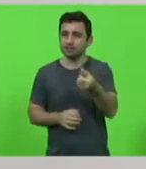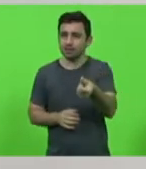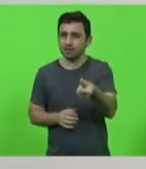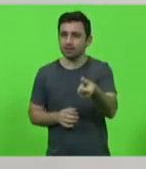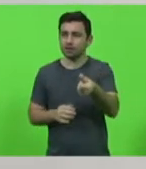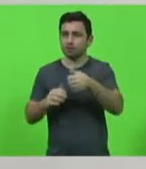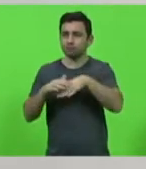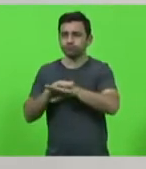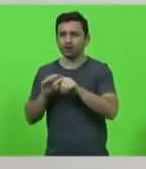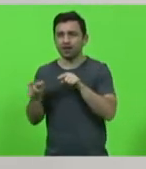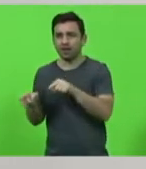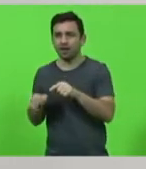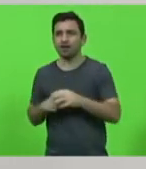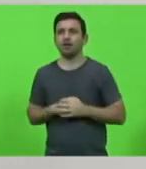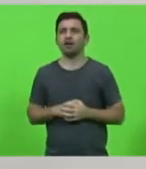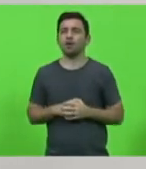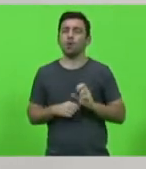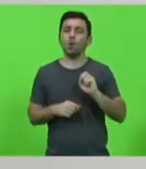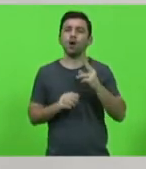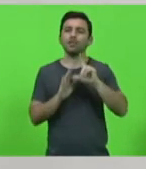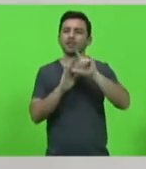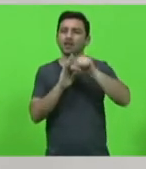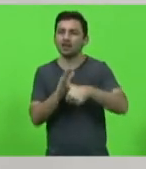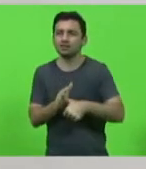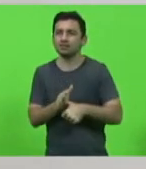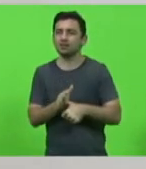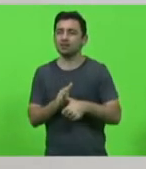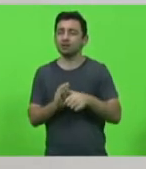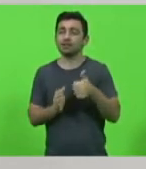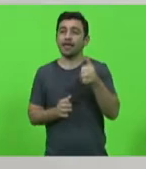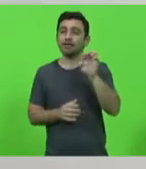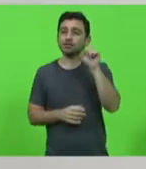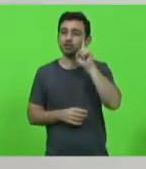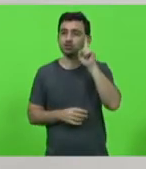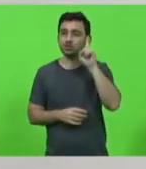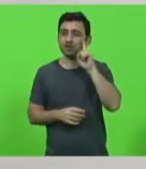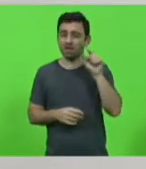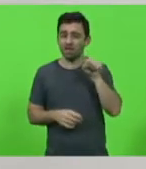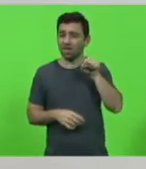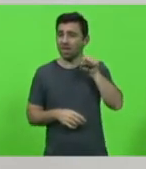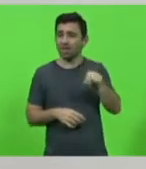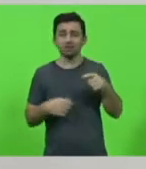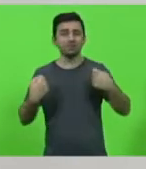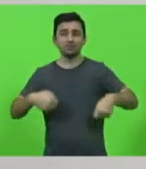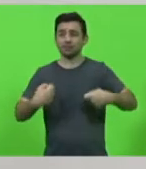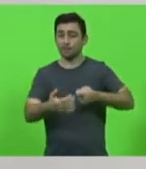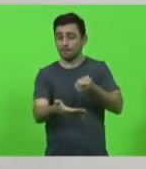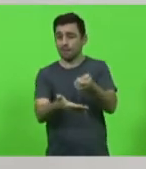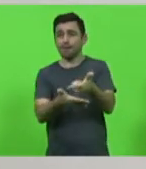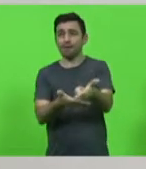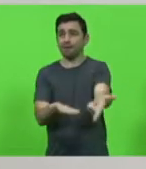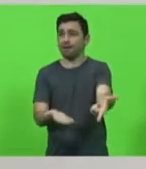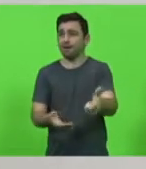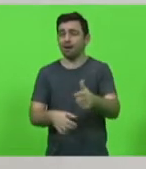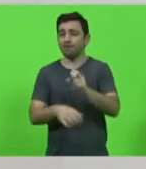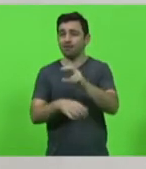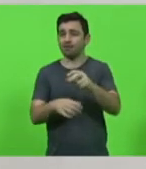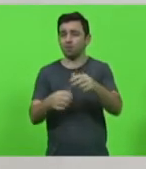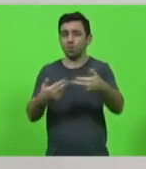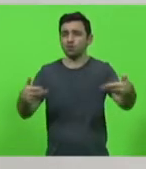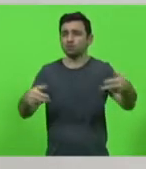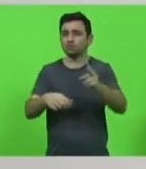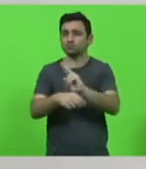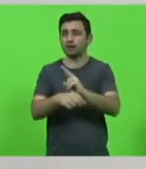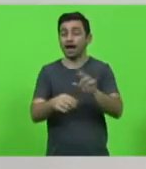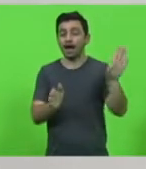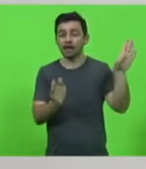num porto, se atrasou 10 dias, ele pagou para poder ser transportado esse fertilizante até a